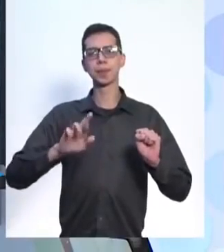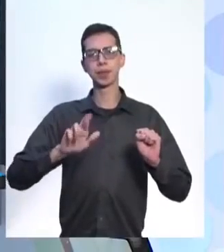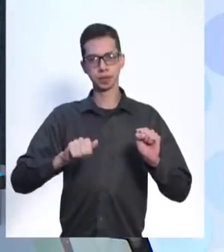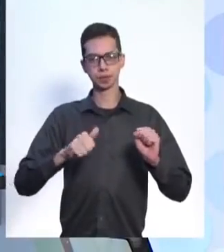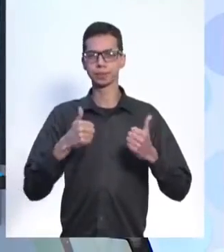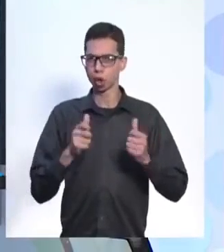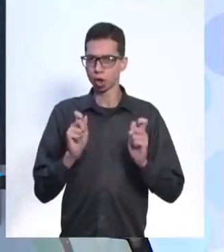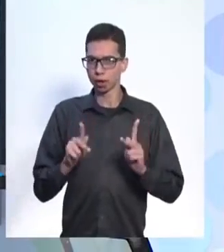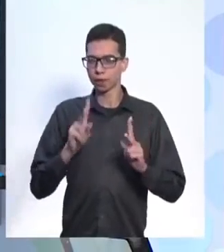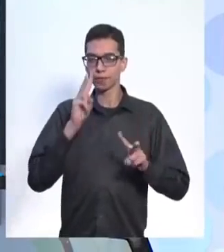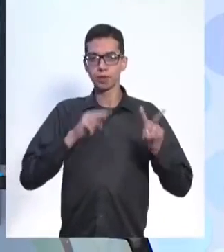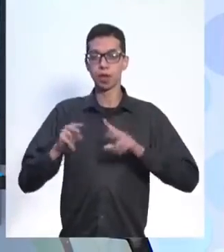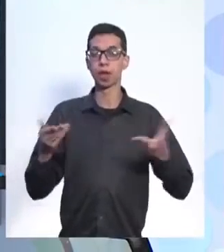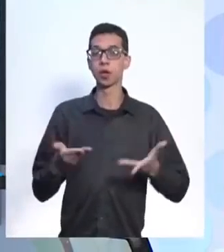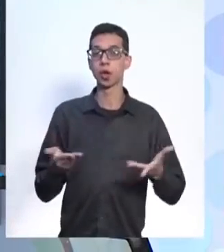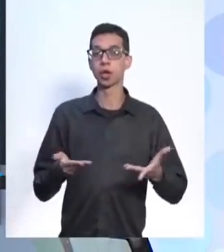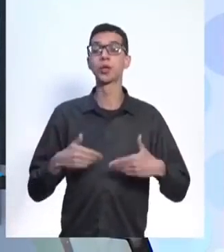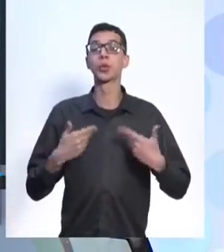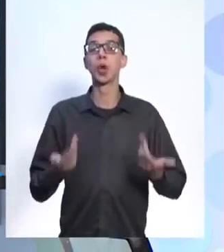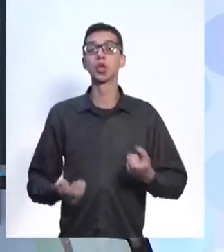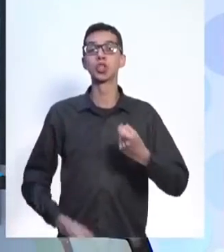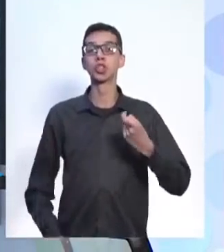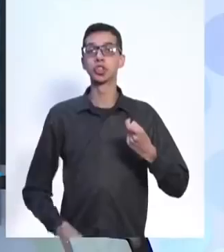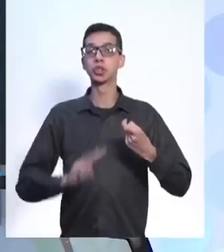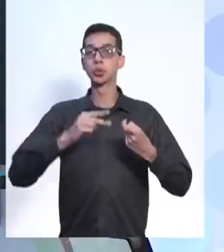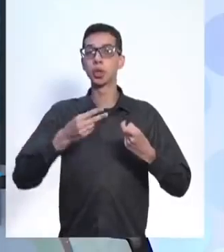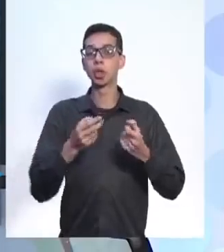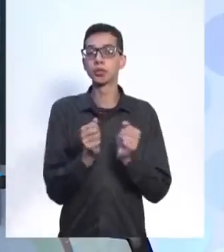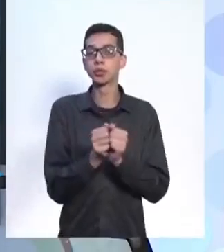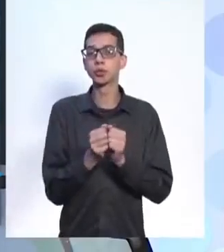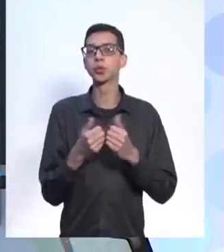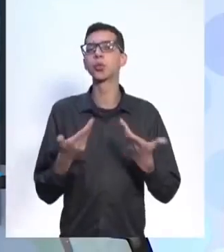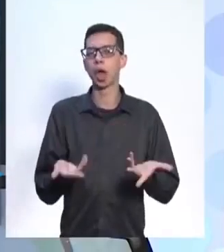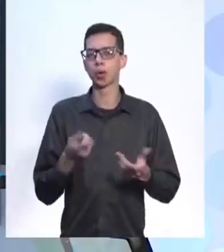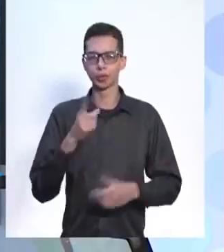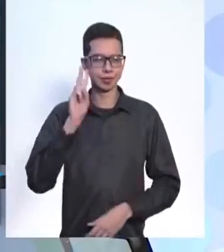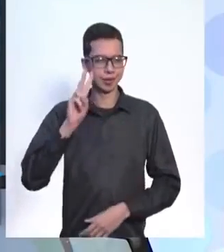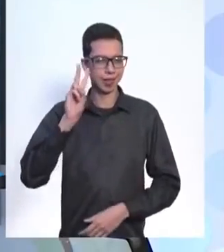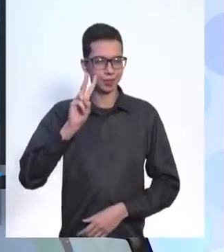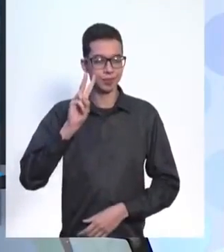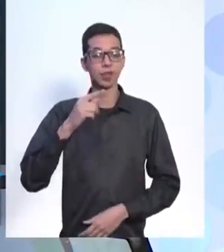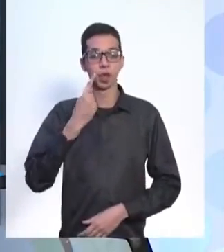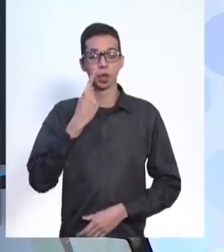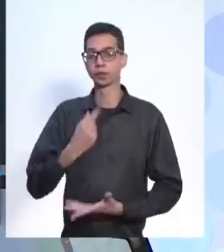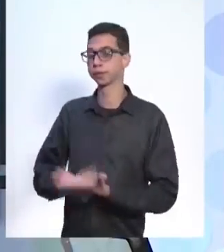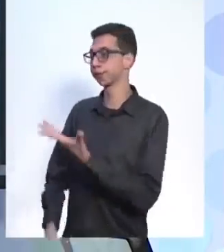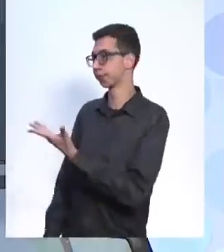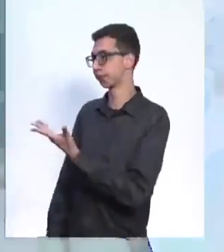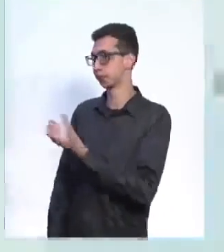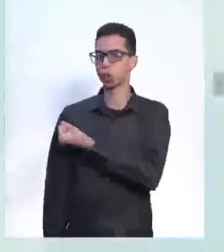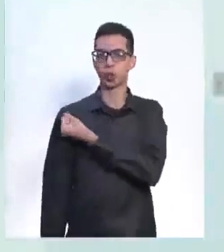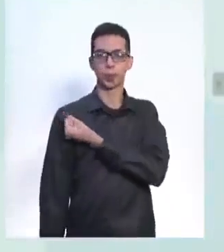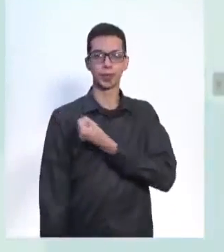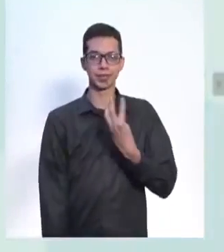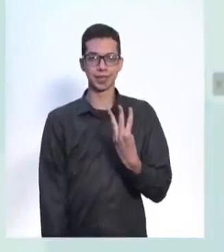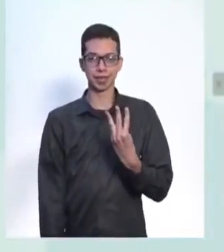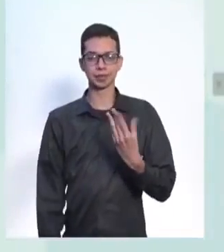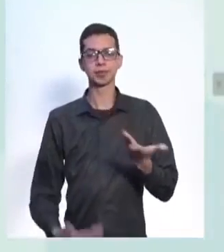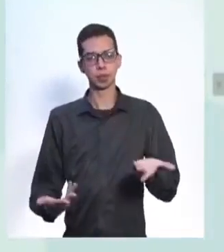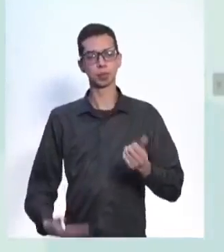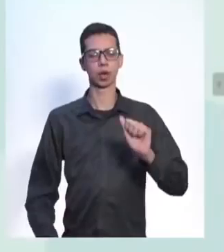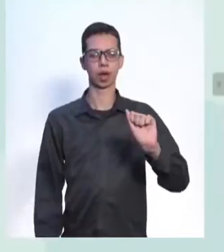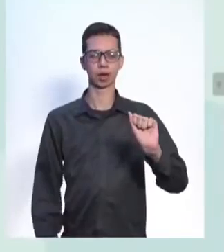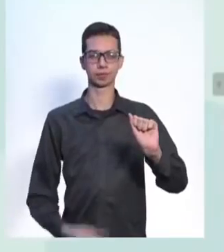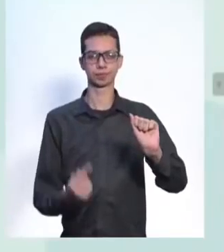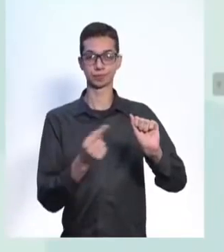termo que acompanha o x ao quadrado, correto? Aqui é o número 3. Então, o A vale